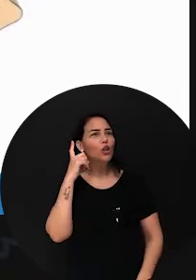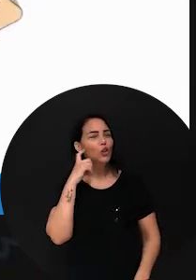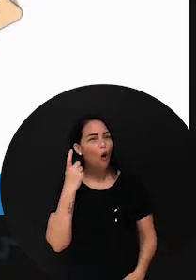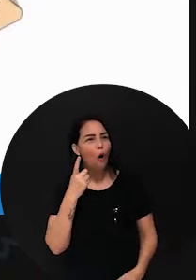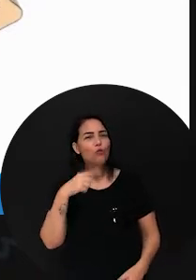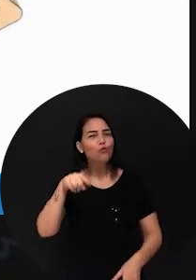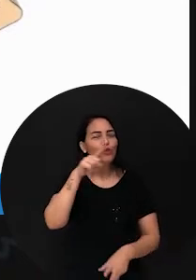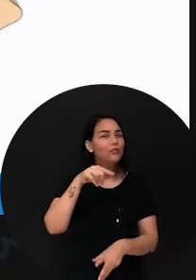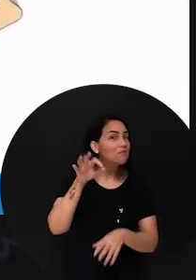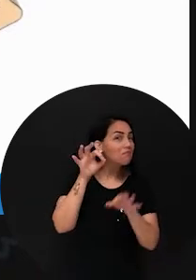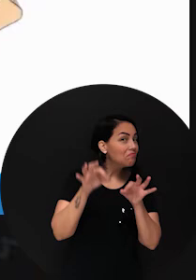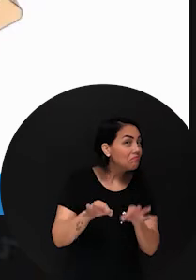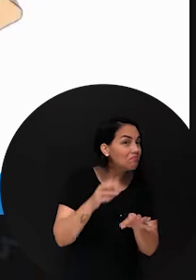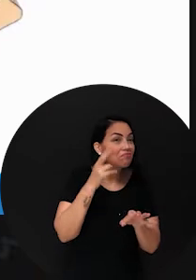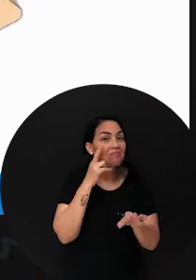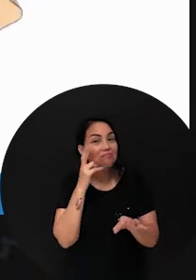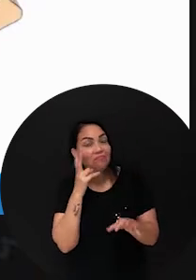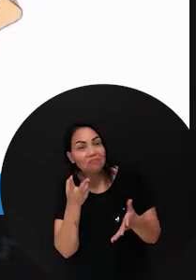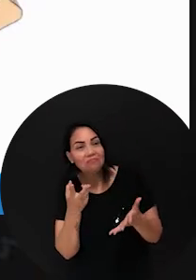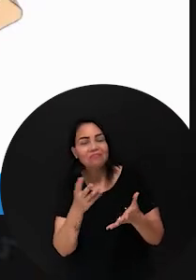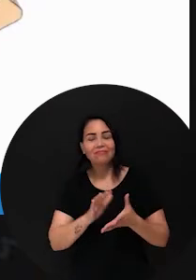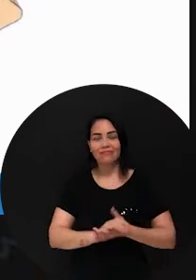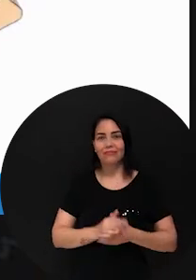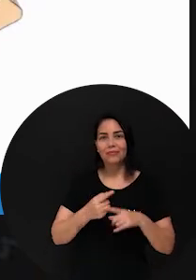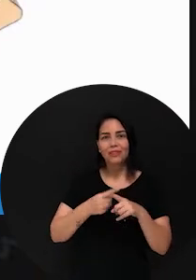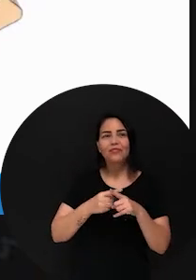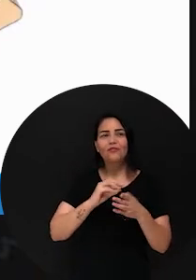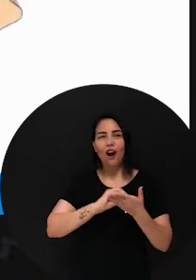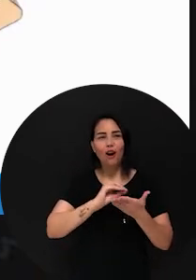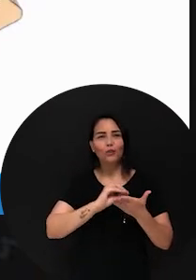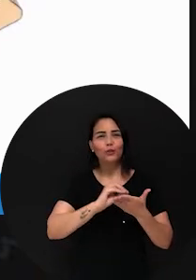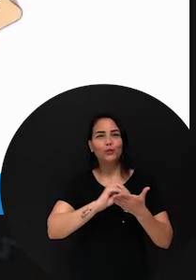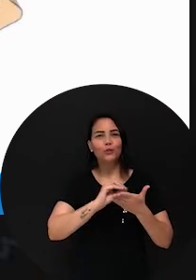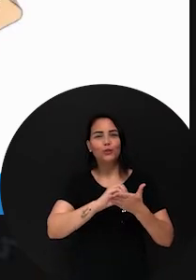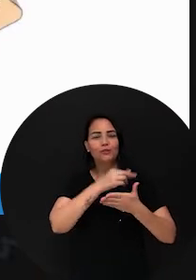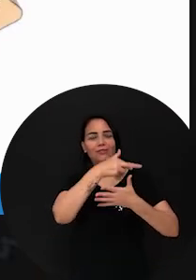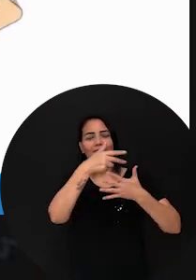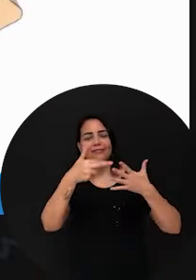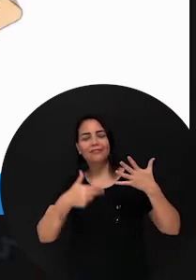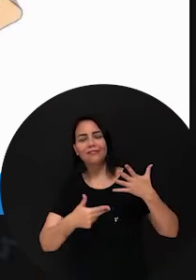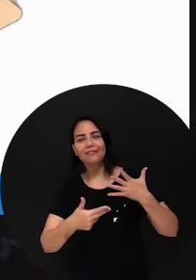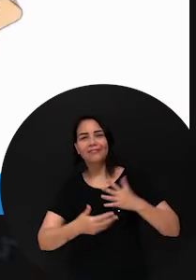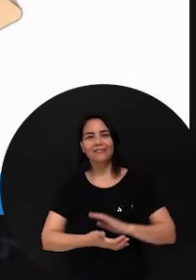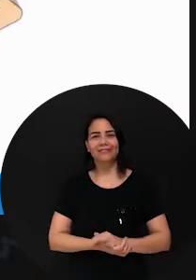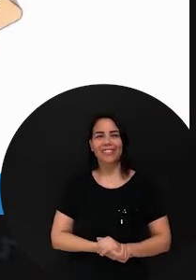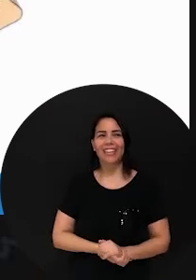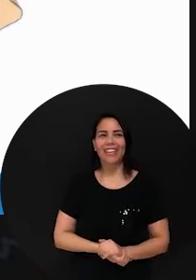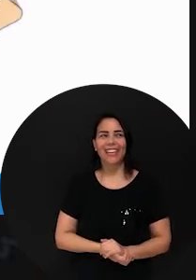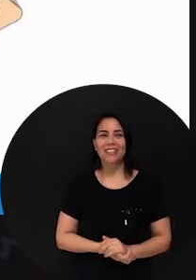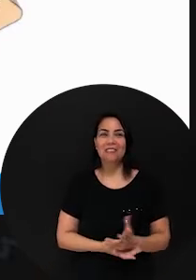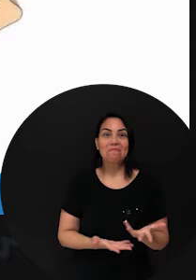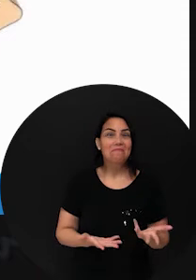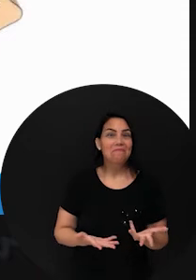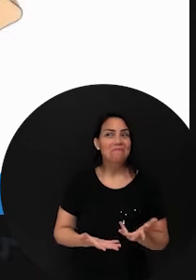Vamos ver quem é que vai acertar. Não, koto não tem. Koto é do Japão, esse não tem.